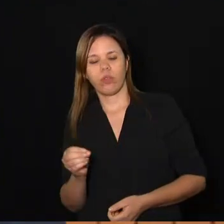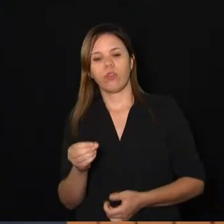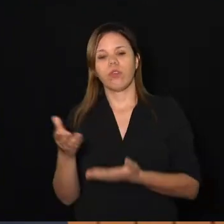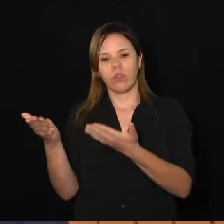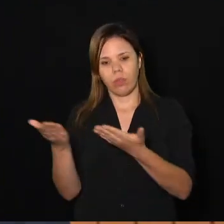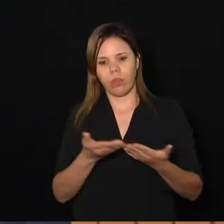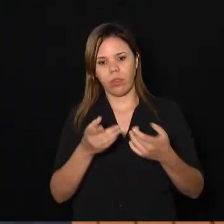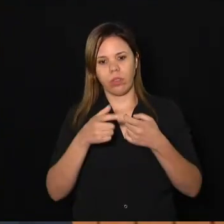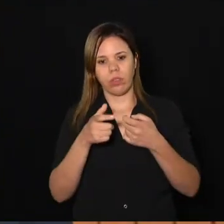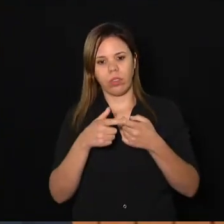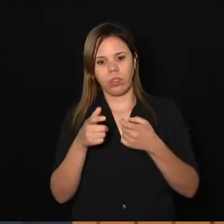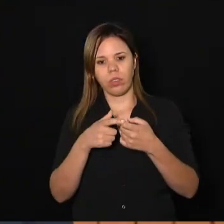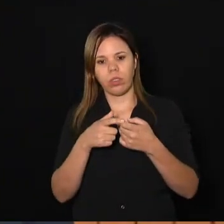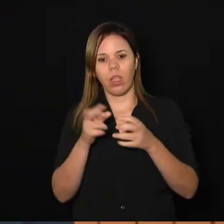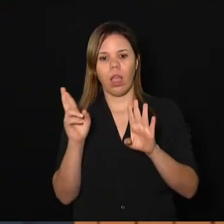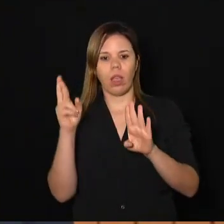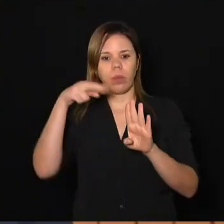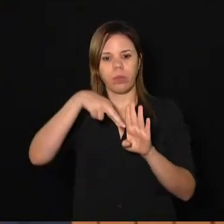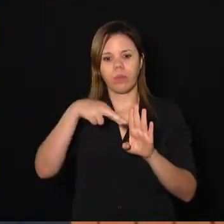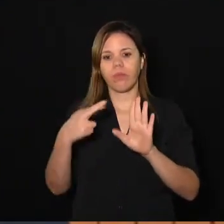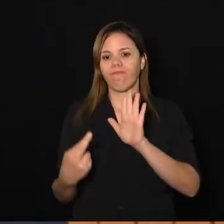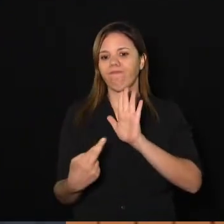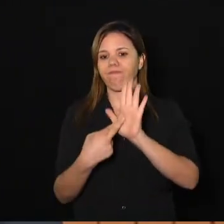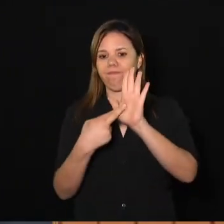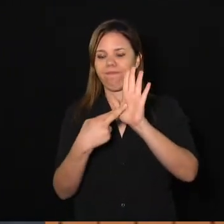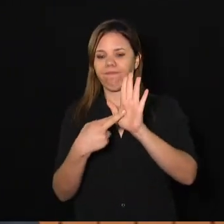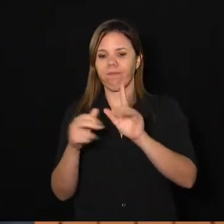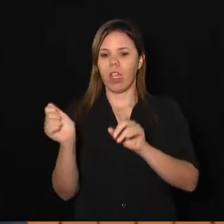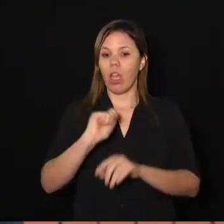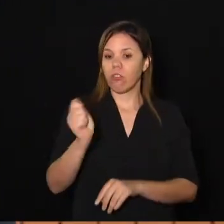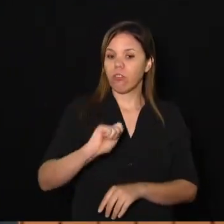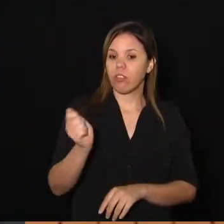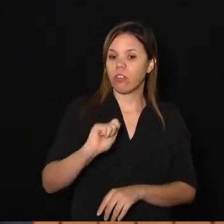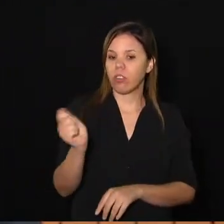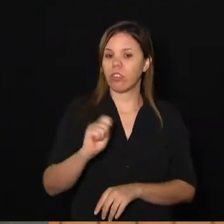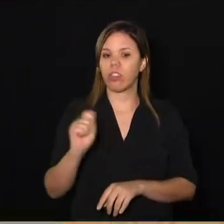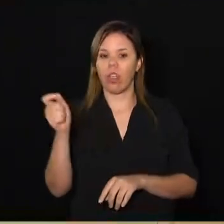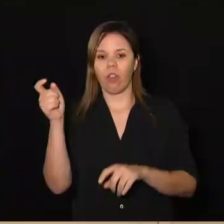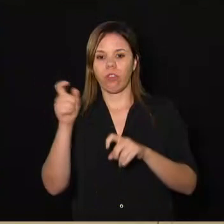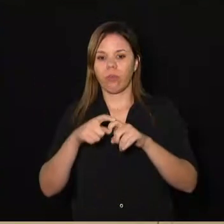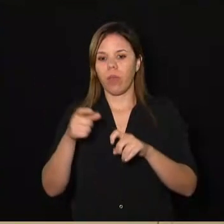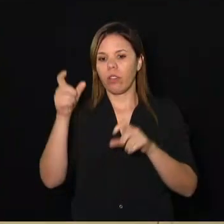representando a Associação dos Oftomologistas de Campinas e região por gentileza